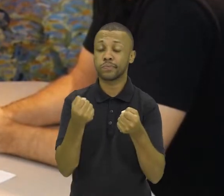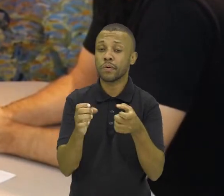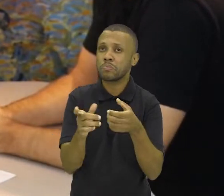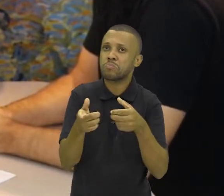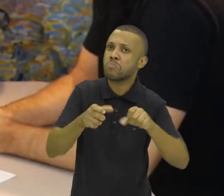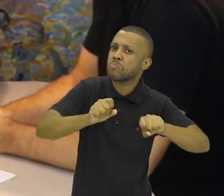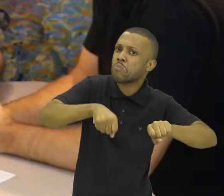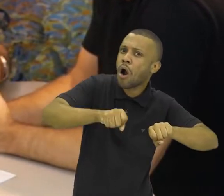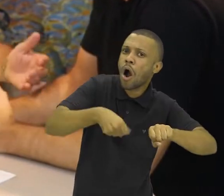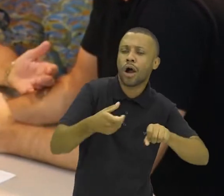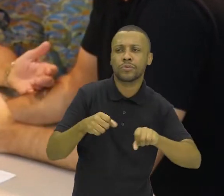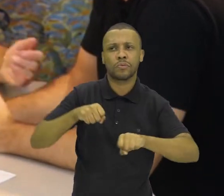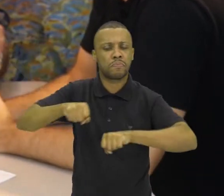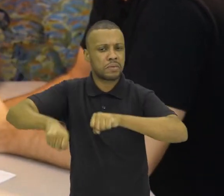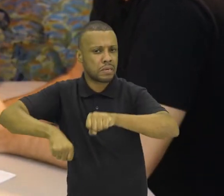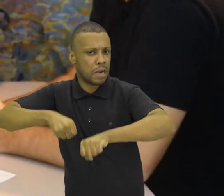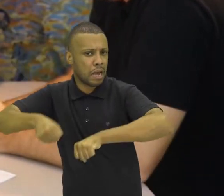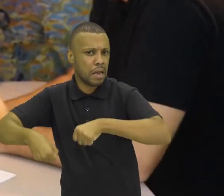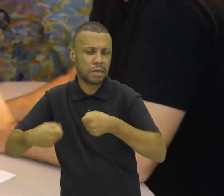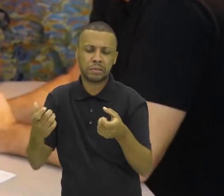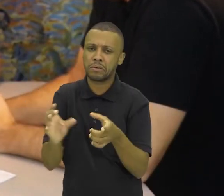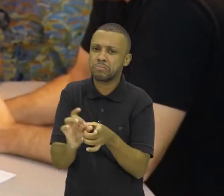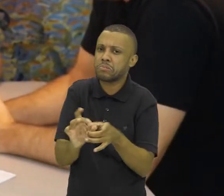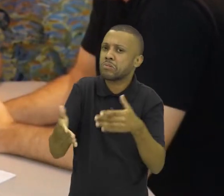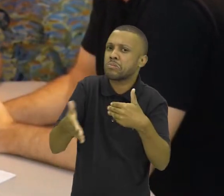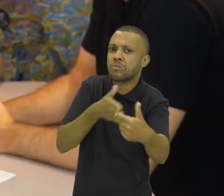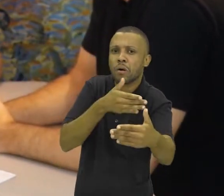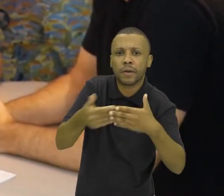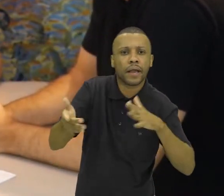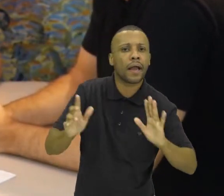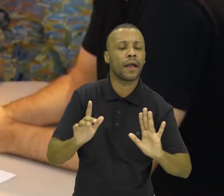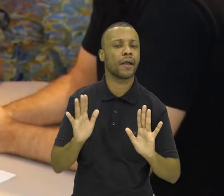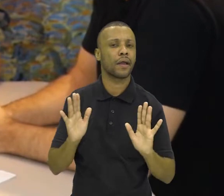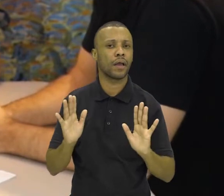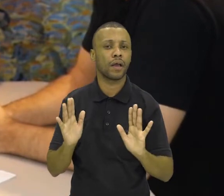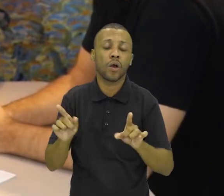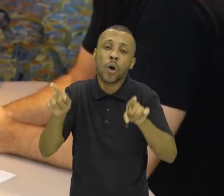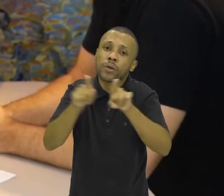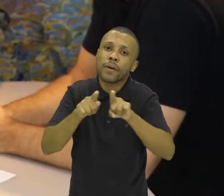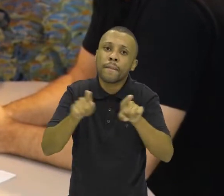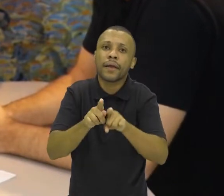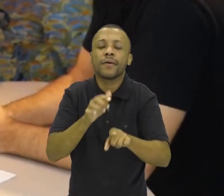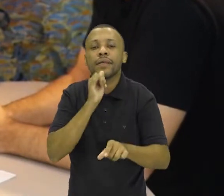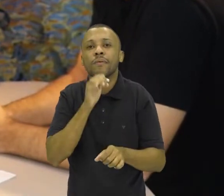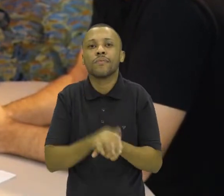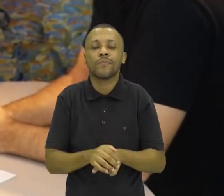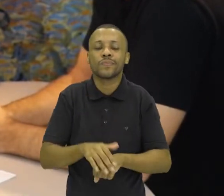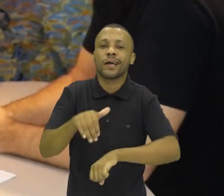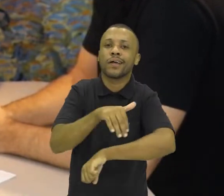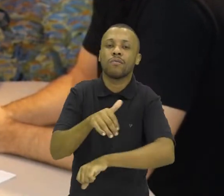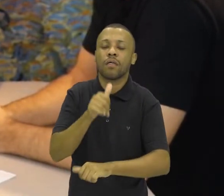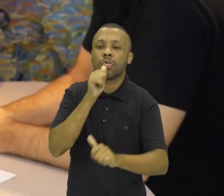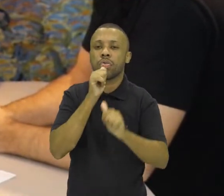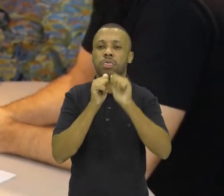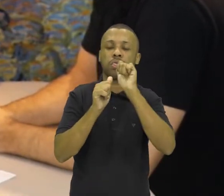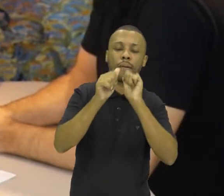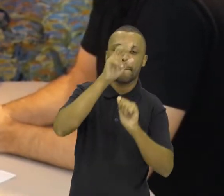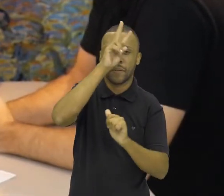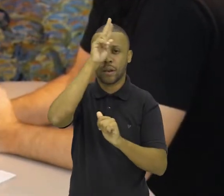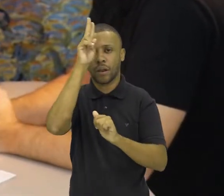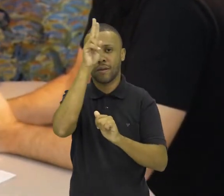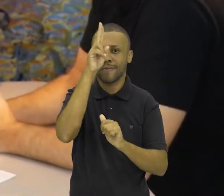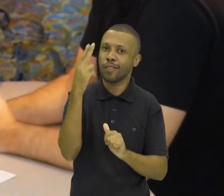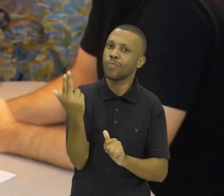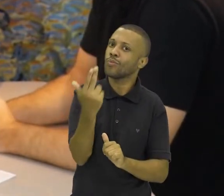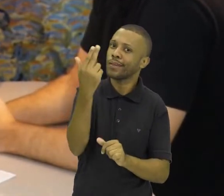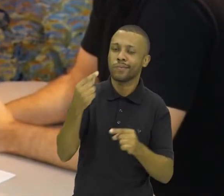veículo, seja ele qual for, motocicleta, que foi o seu caso, uma bicicleta, ou mesmo a pé na rua, bêbado, tá? Não vai dar